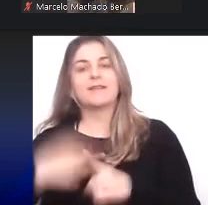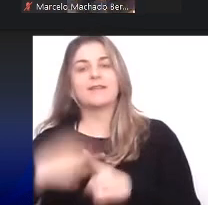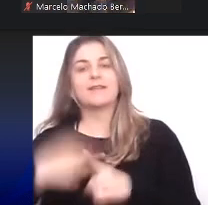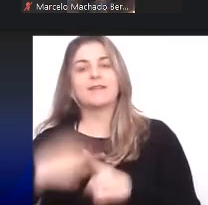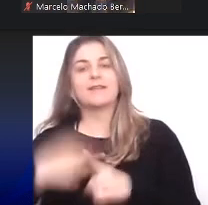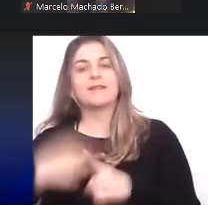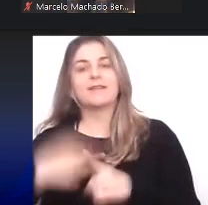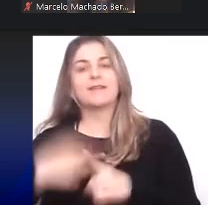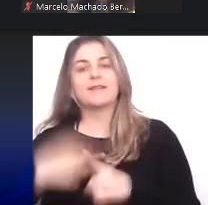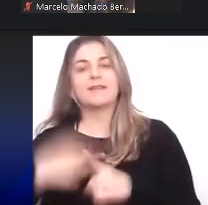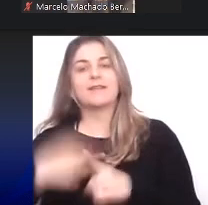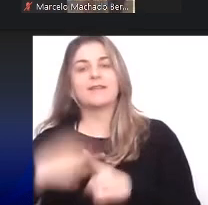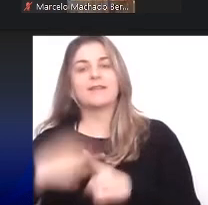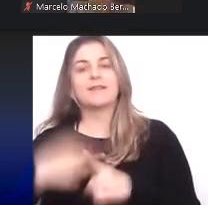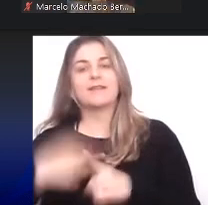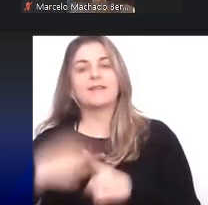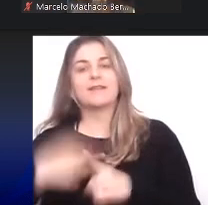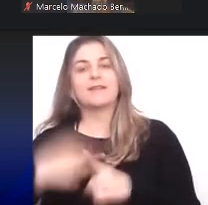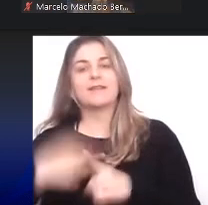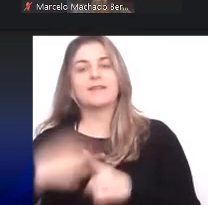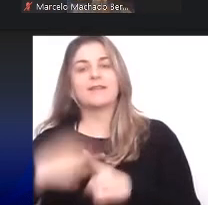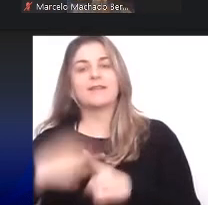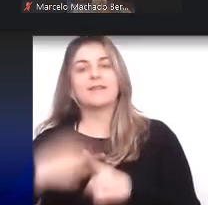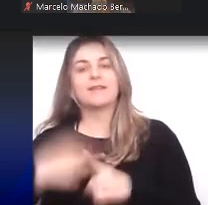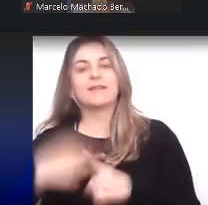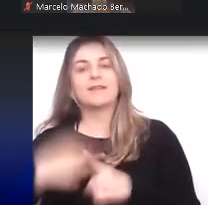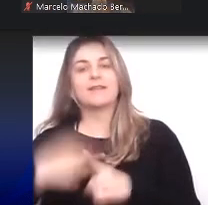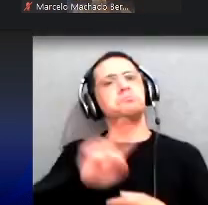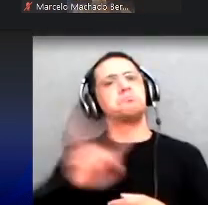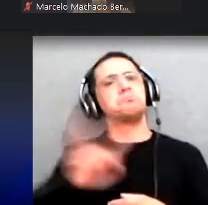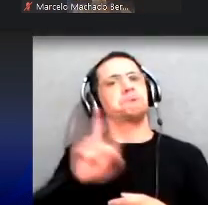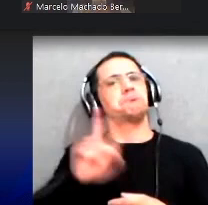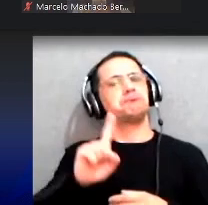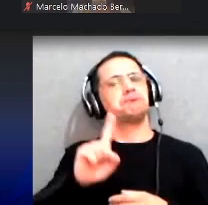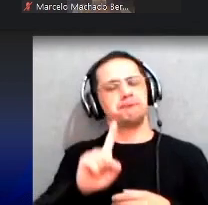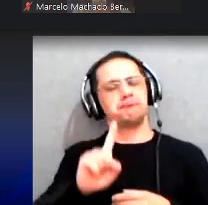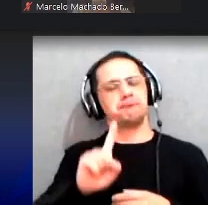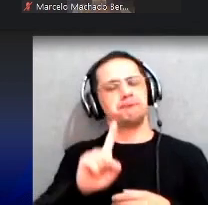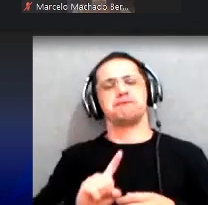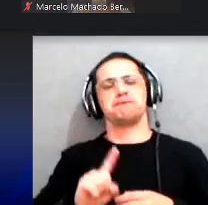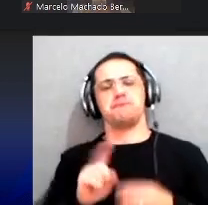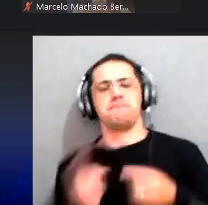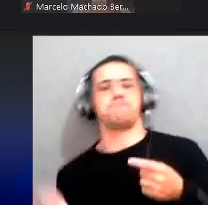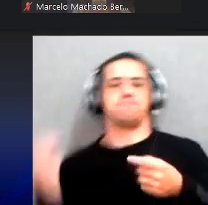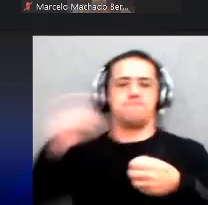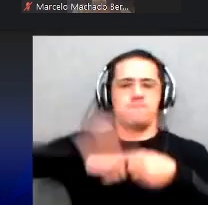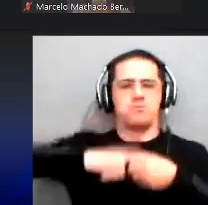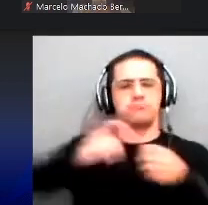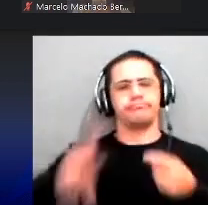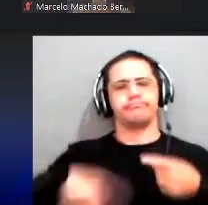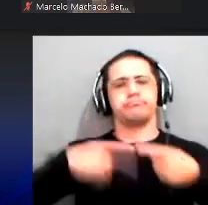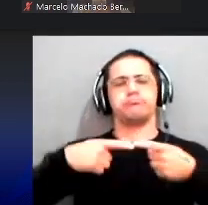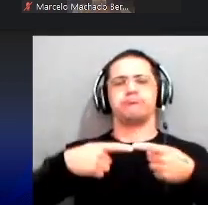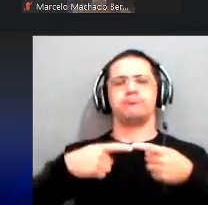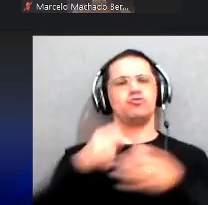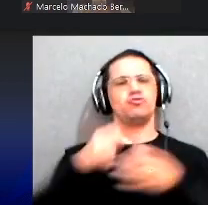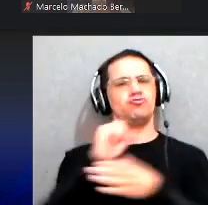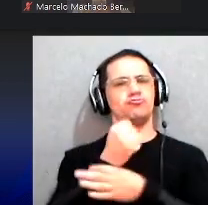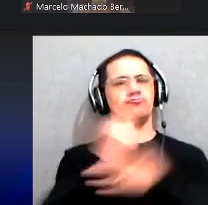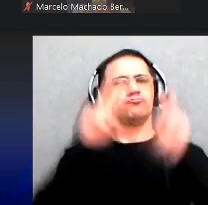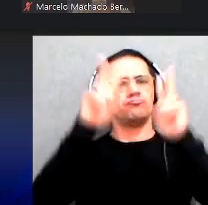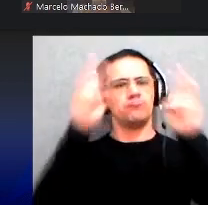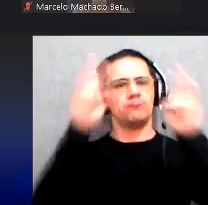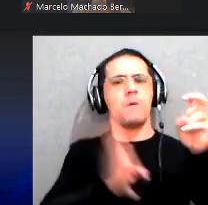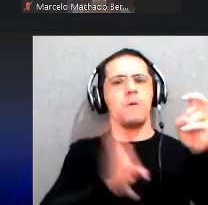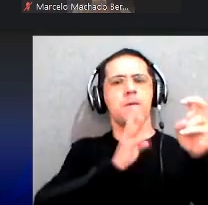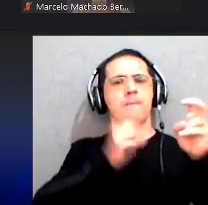algum prejuízo. Mas o senhor mostrou que estava muito seguro do tema e nos brindou